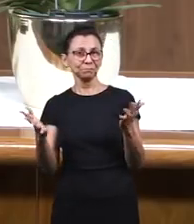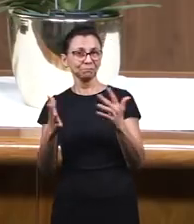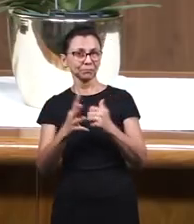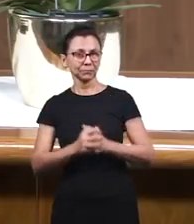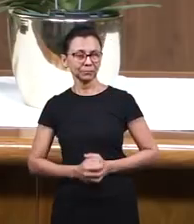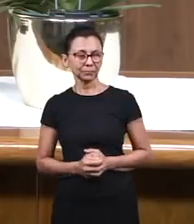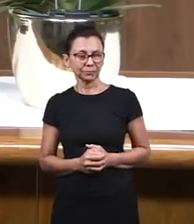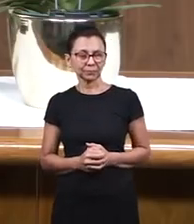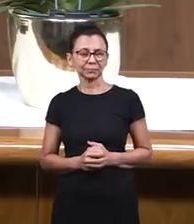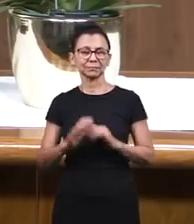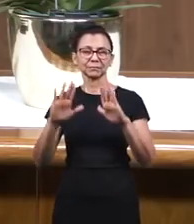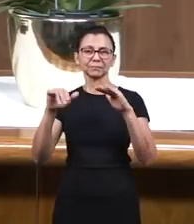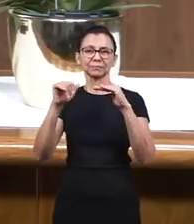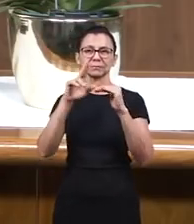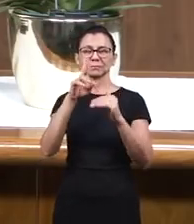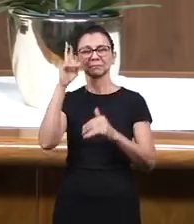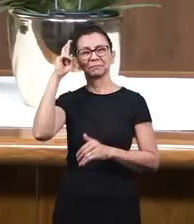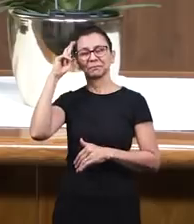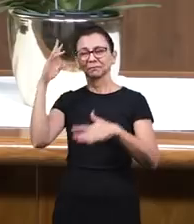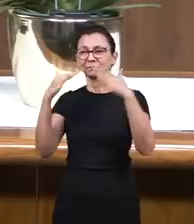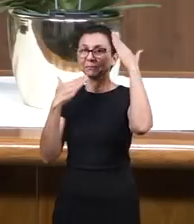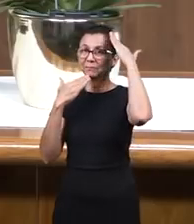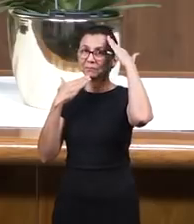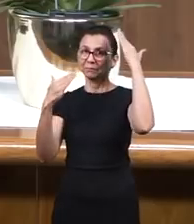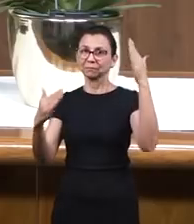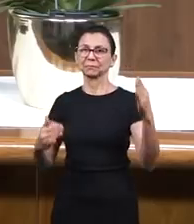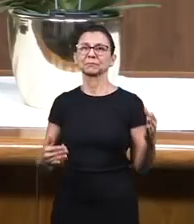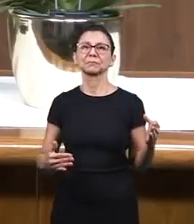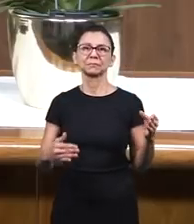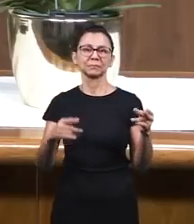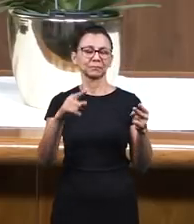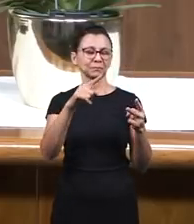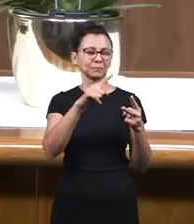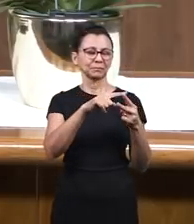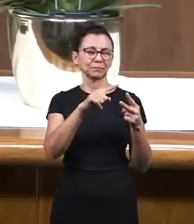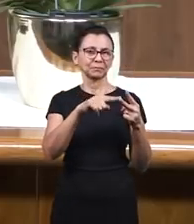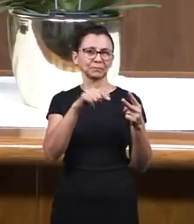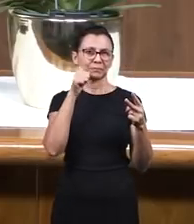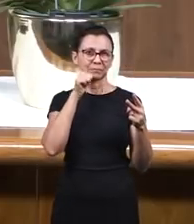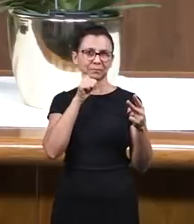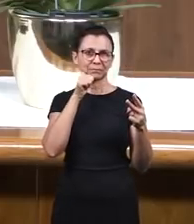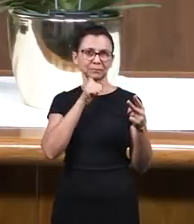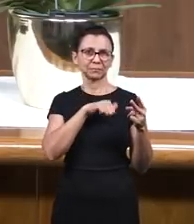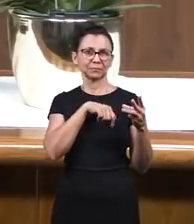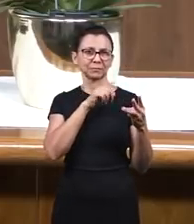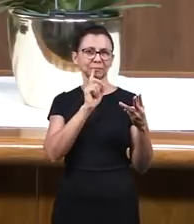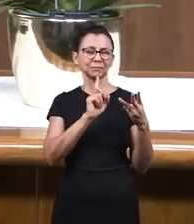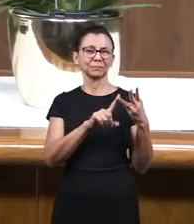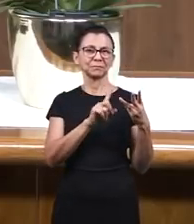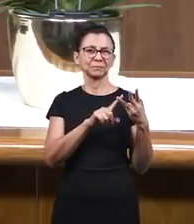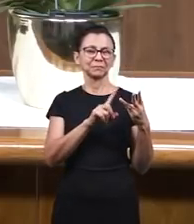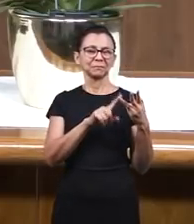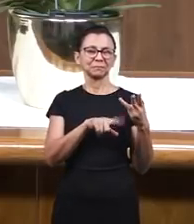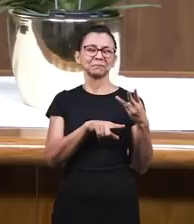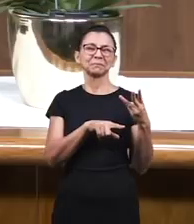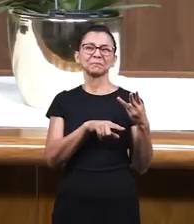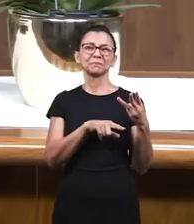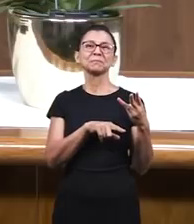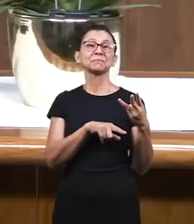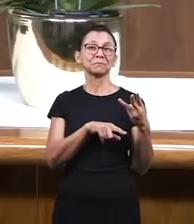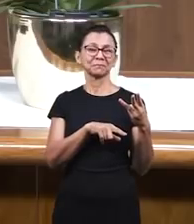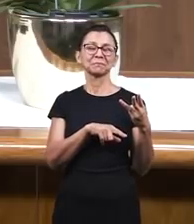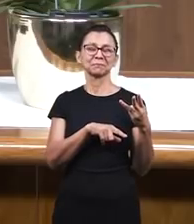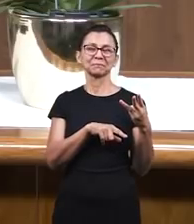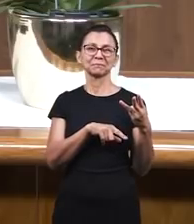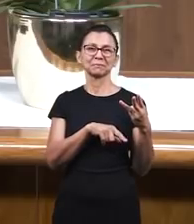nome do Senhor. Obrigado a Carolina Ferreira, Billy, ao nosso irmão Celso Silva Frois, de Adamantina, e